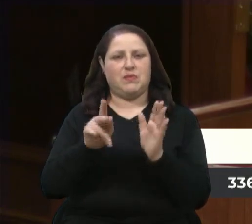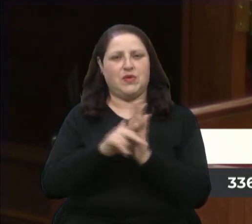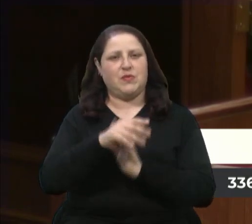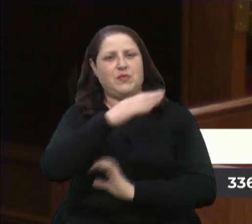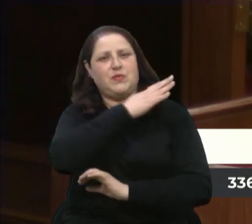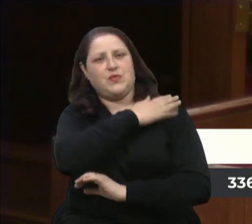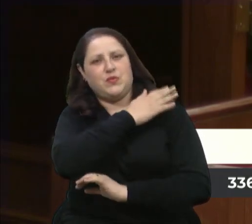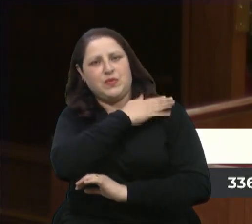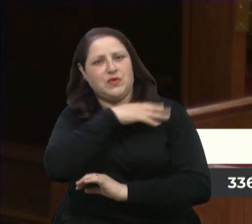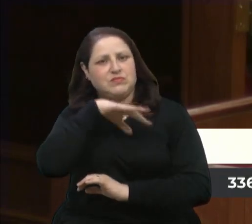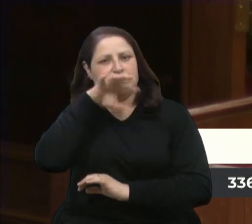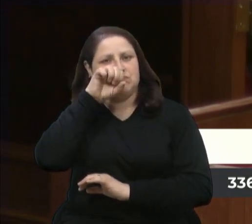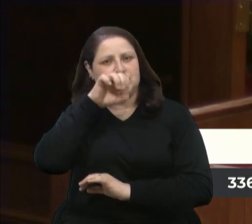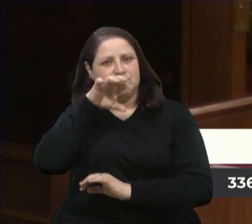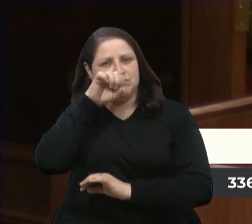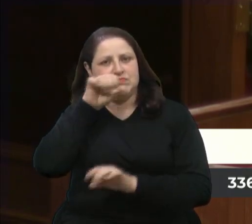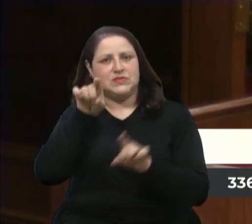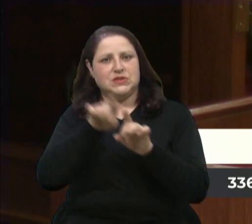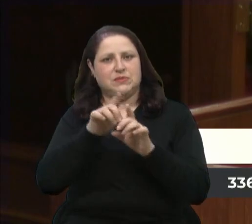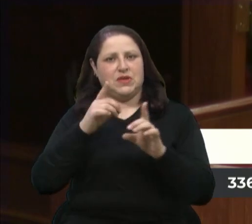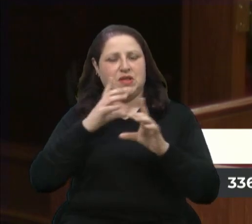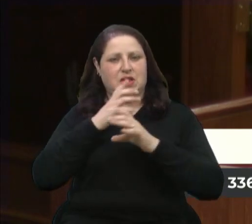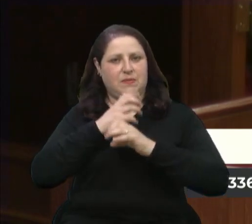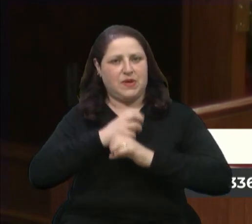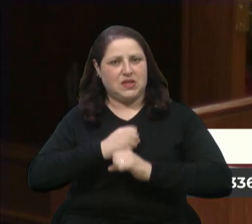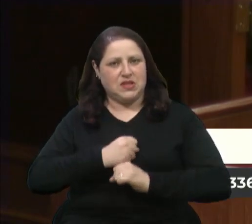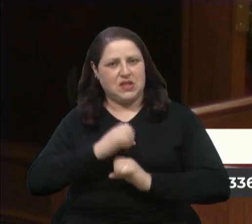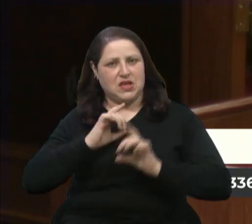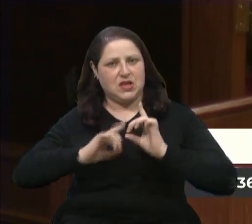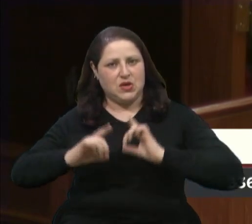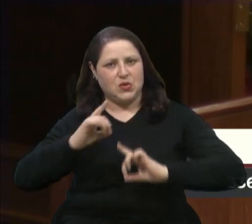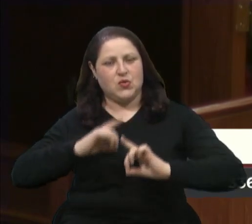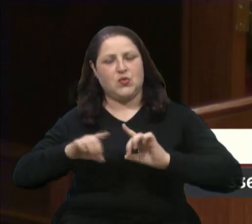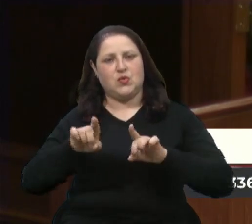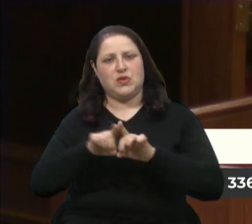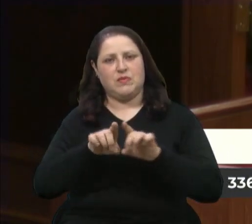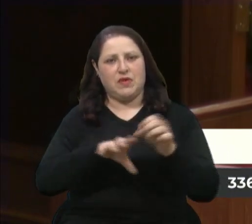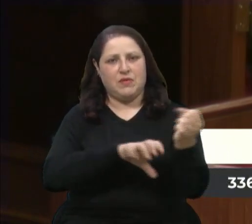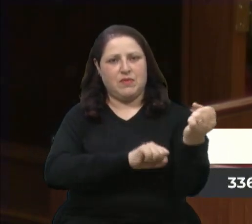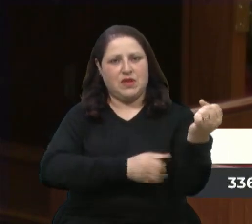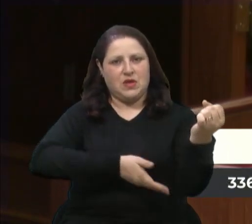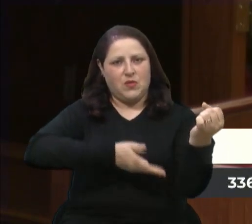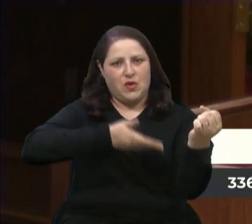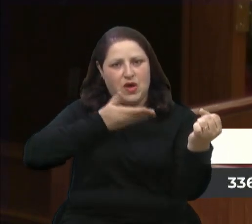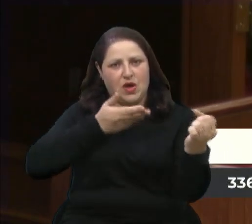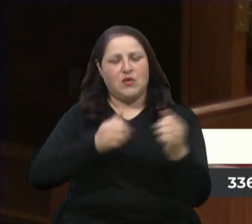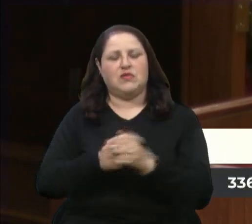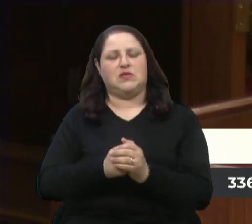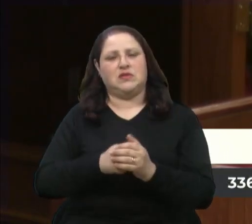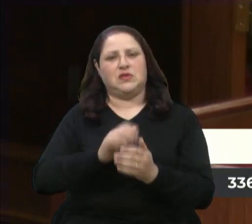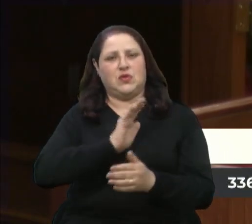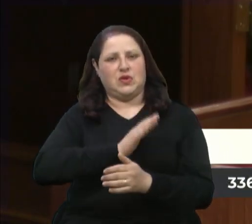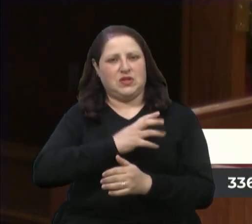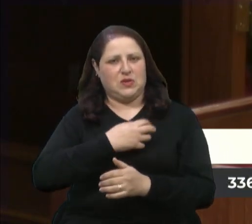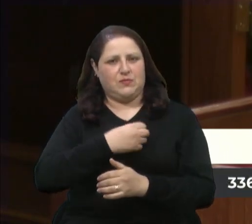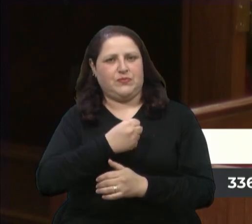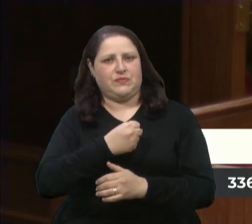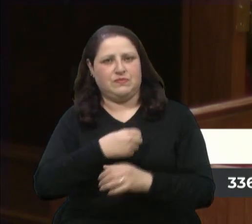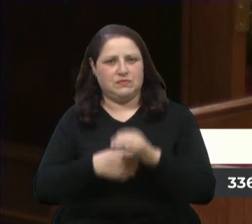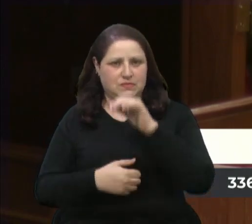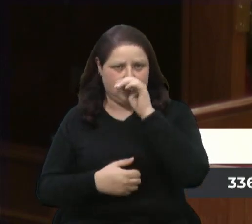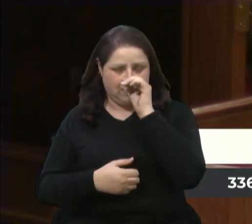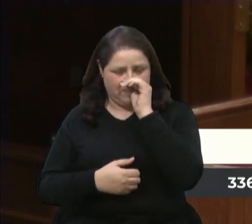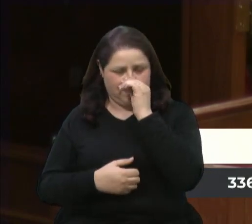respiratórias, doenças de depressão, pressão alta, doença de coração, ataque cardíaco. E começamos